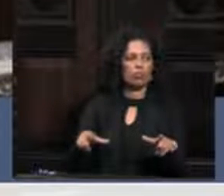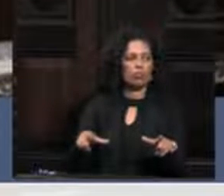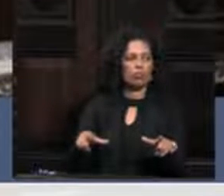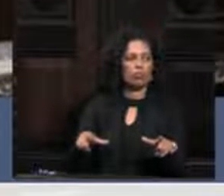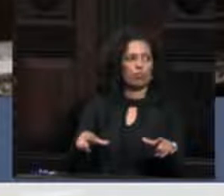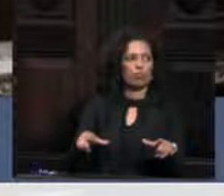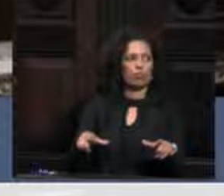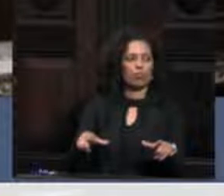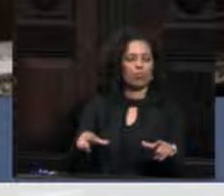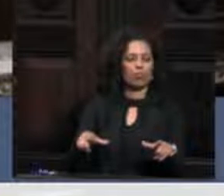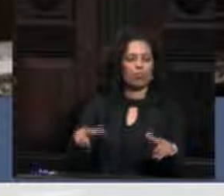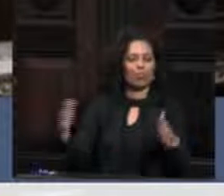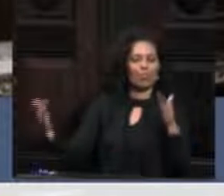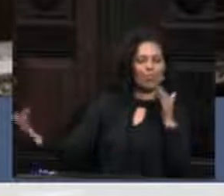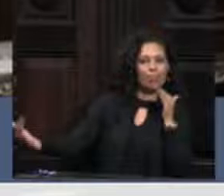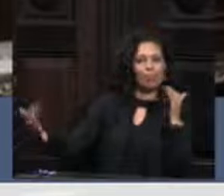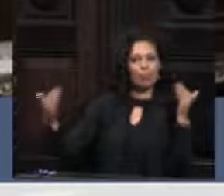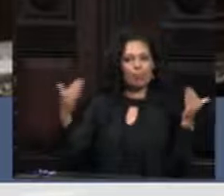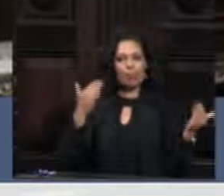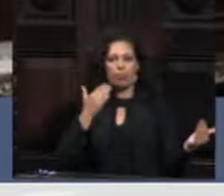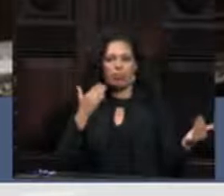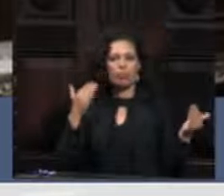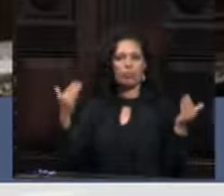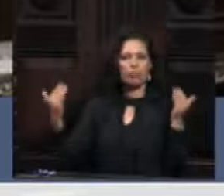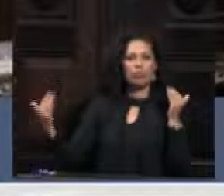um grande impasse.